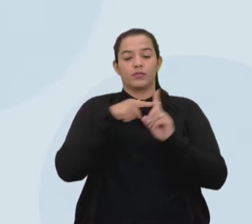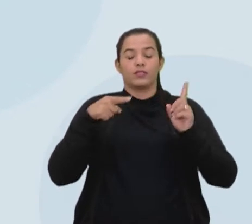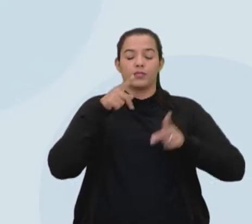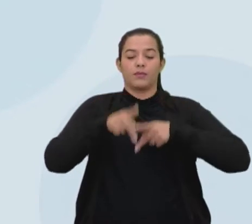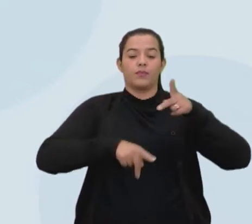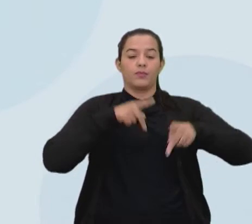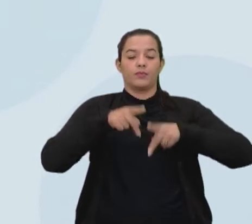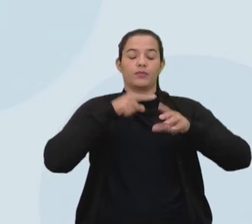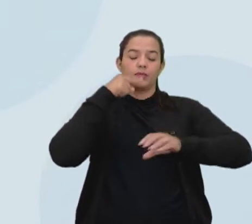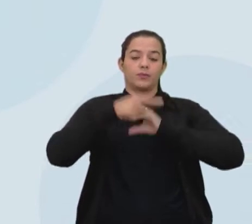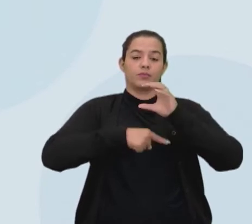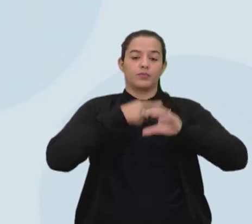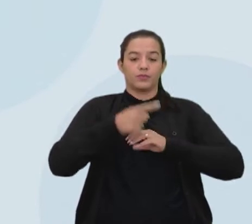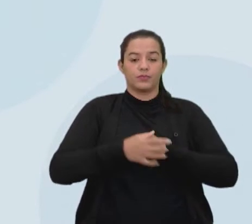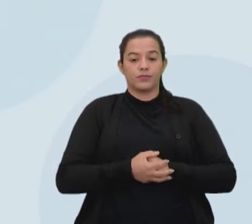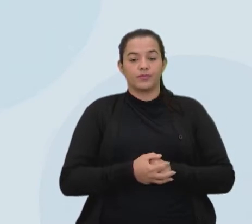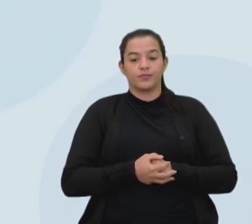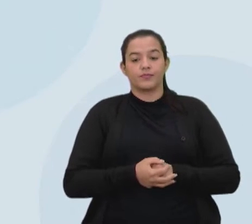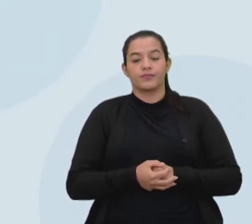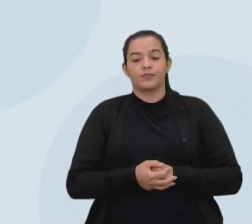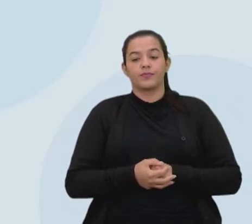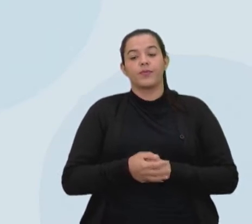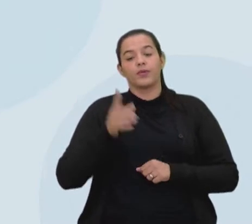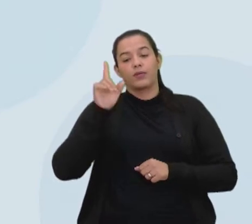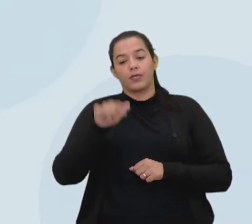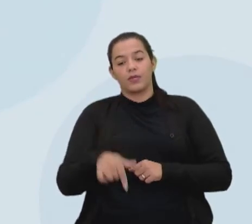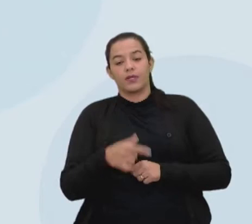população mundial. O incremento equivale